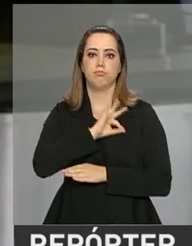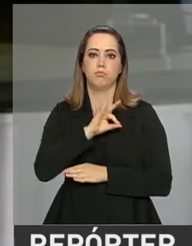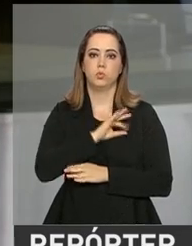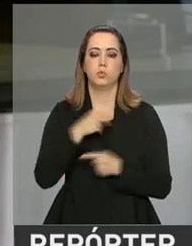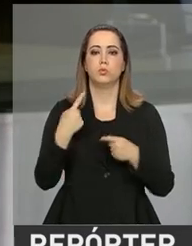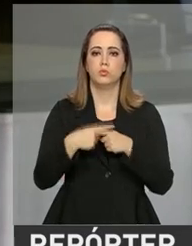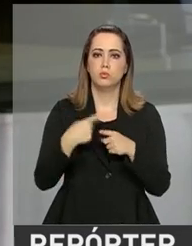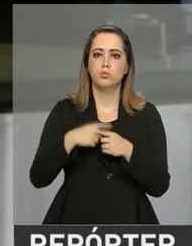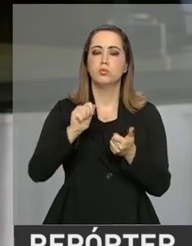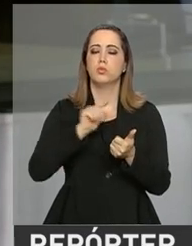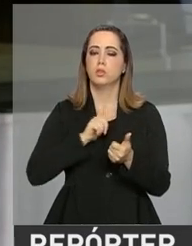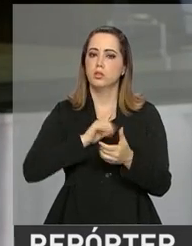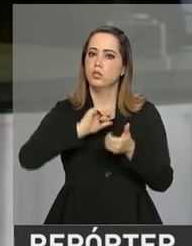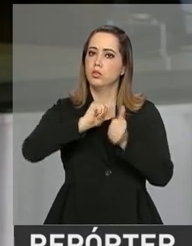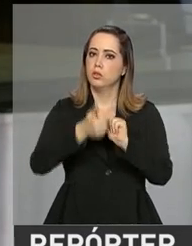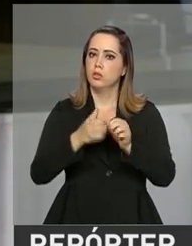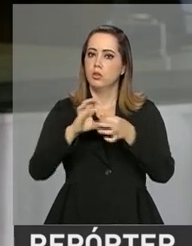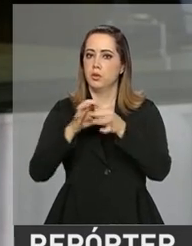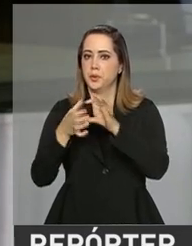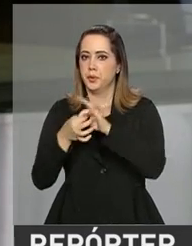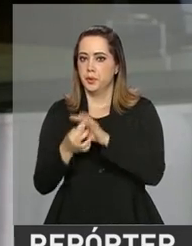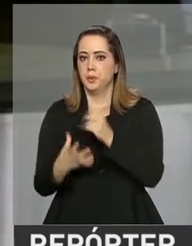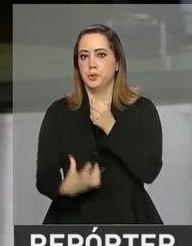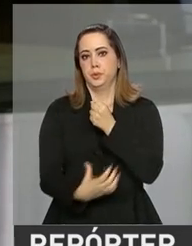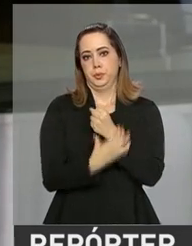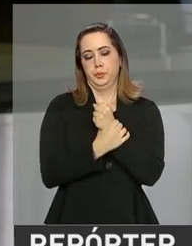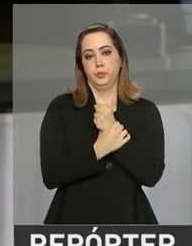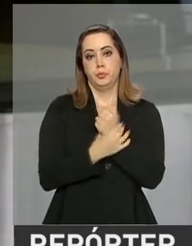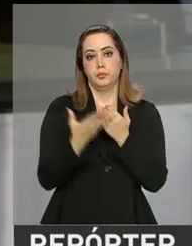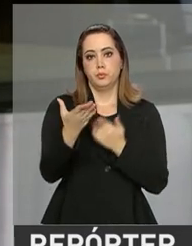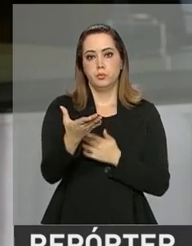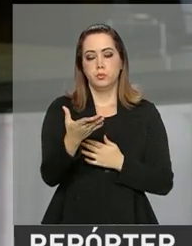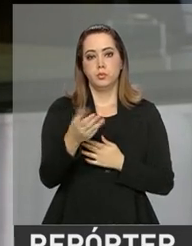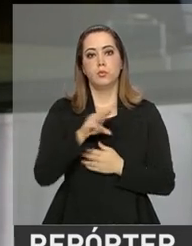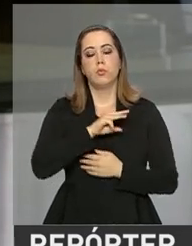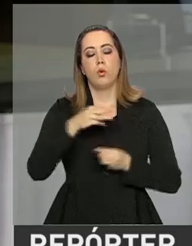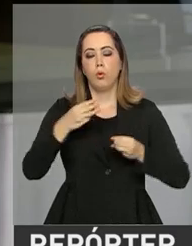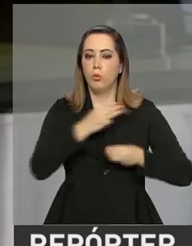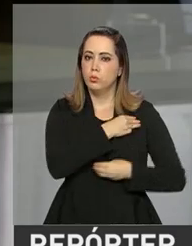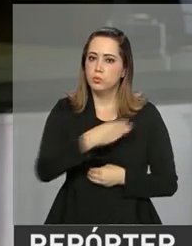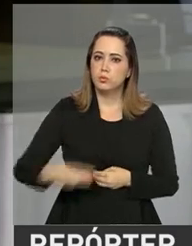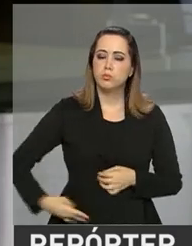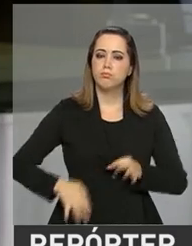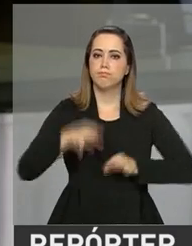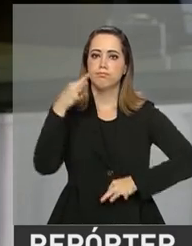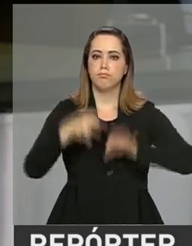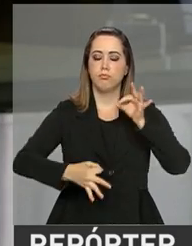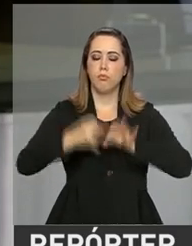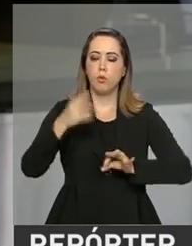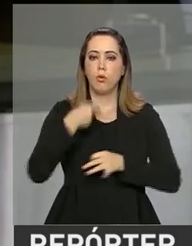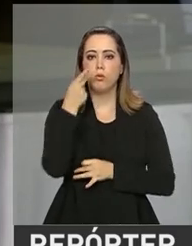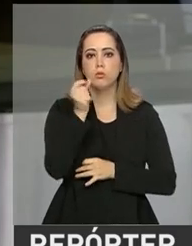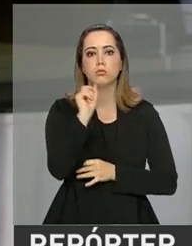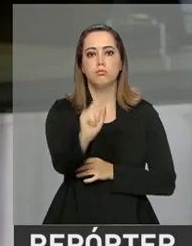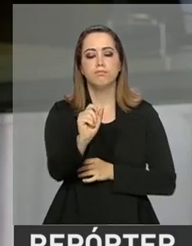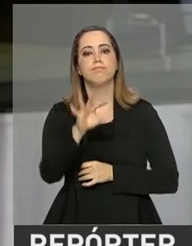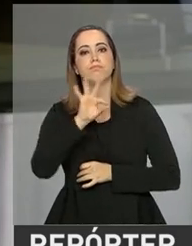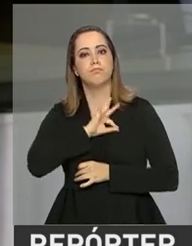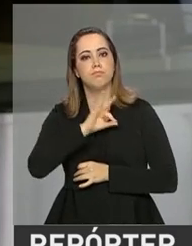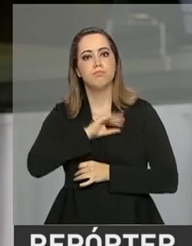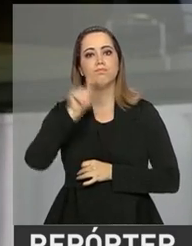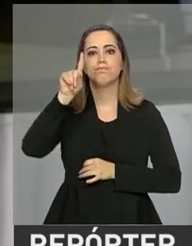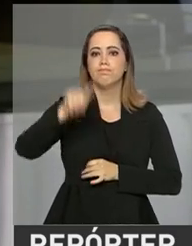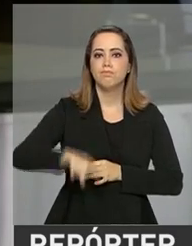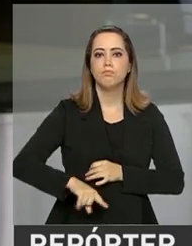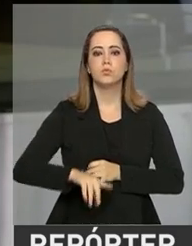jogos olímpicos e paralímpicos em nota o ministro da Justiça Alexandre de Moraes disse que Hélio Andrade é